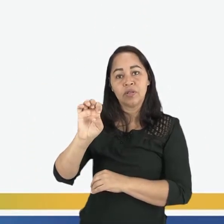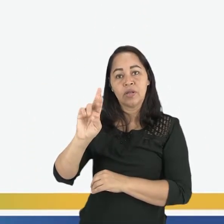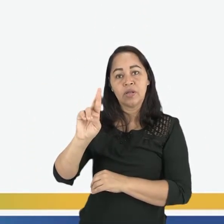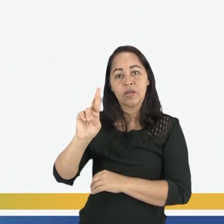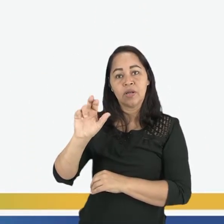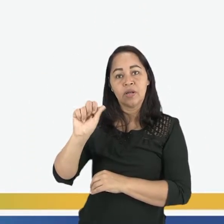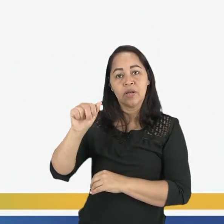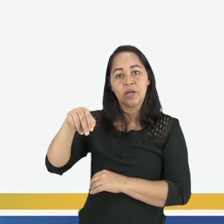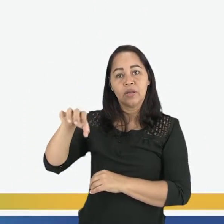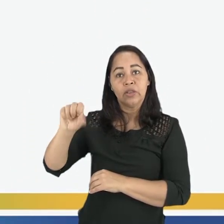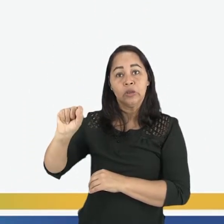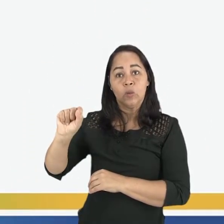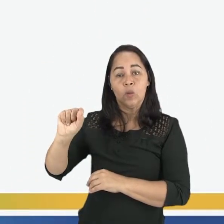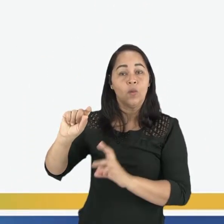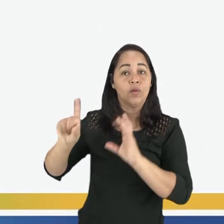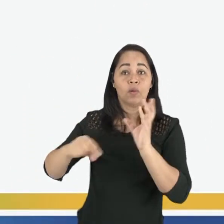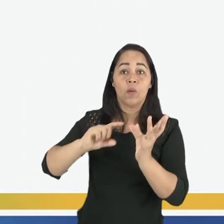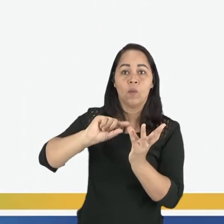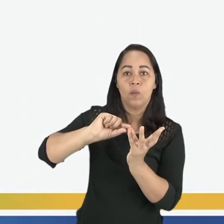as vogais.